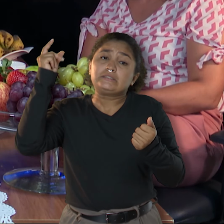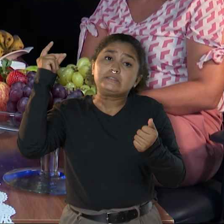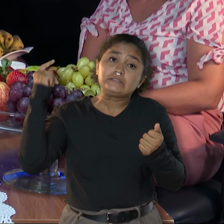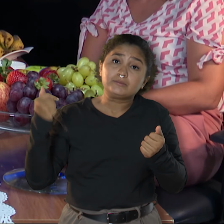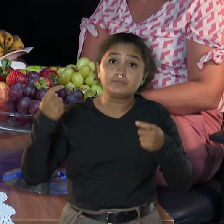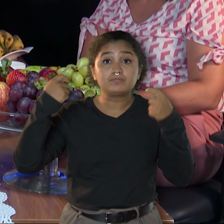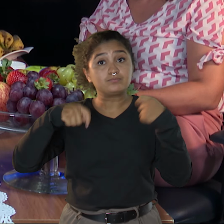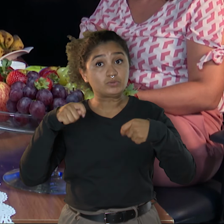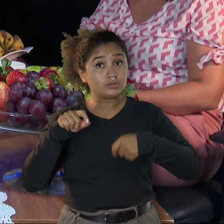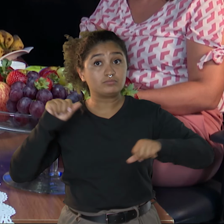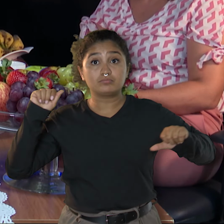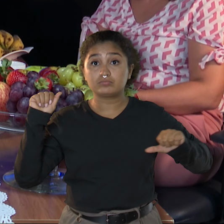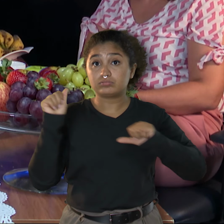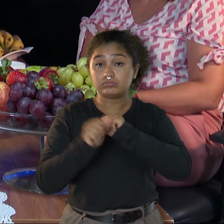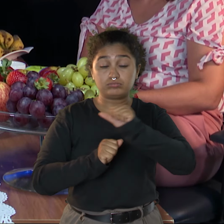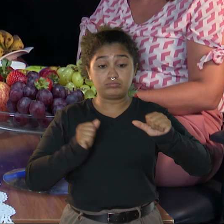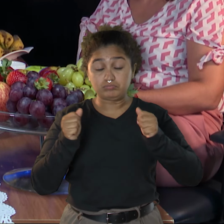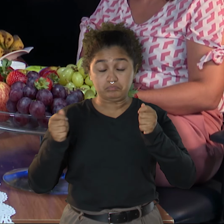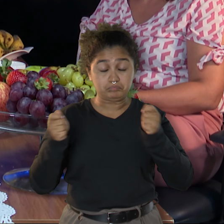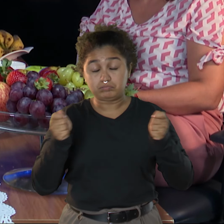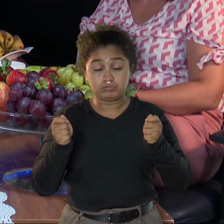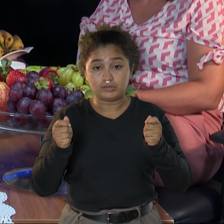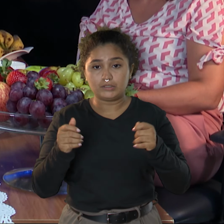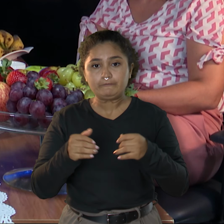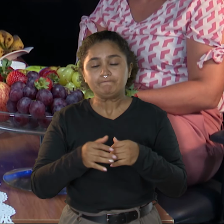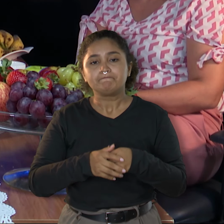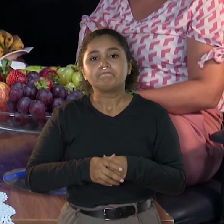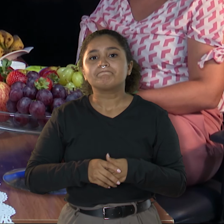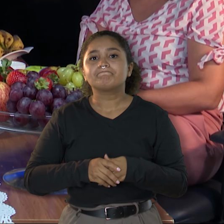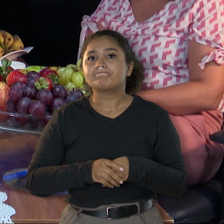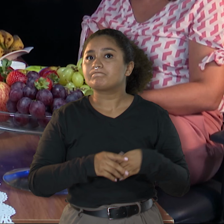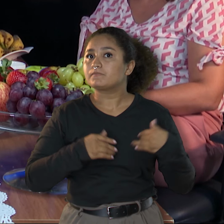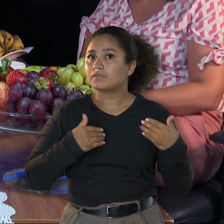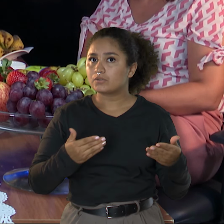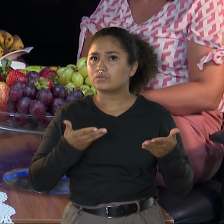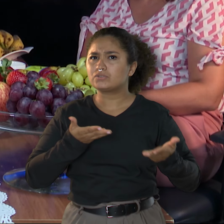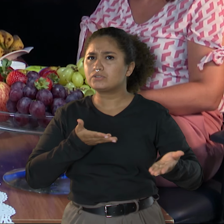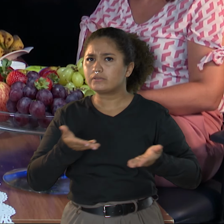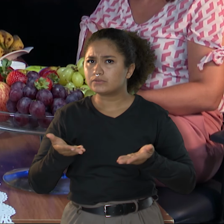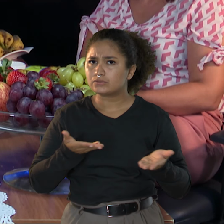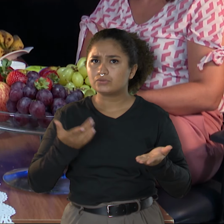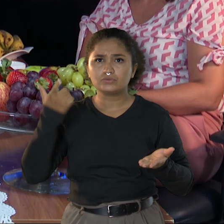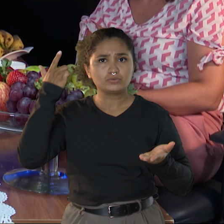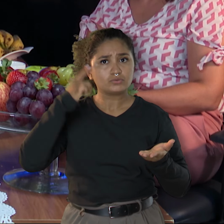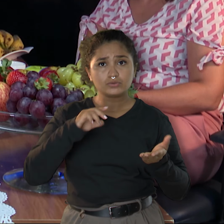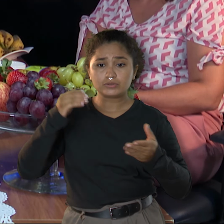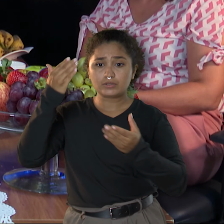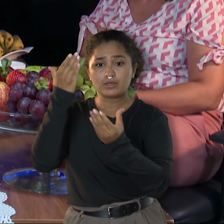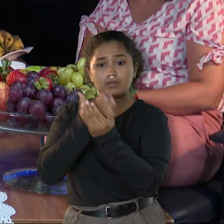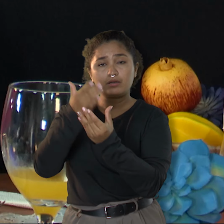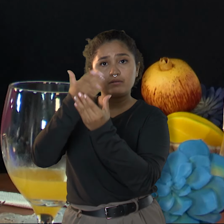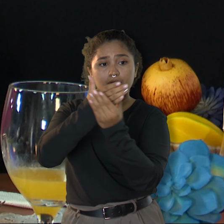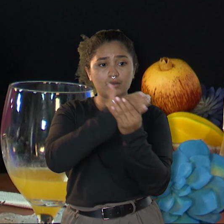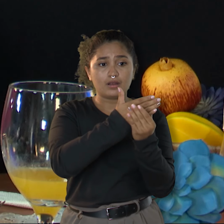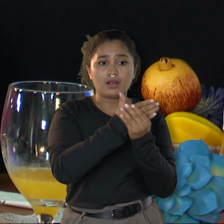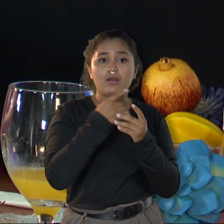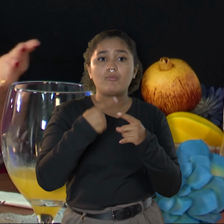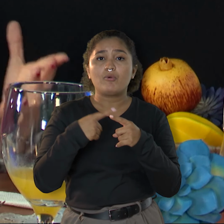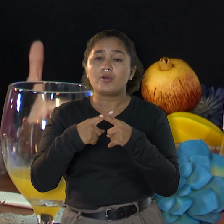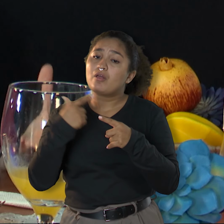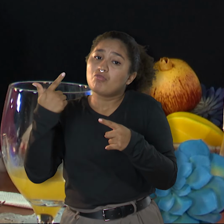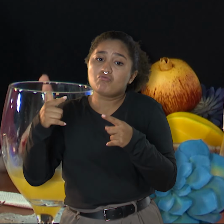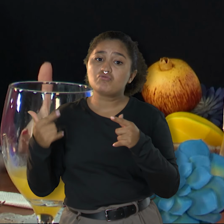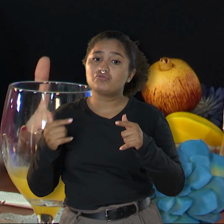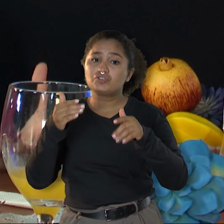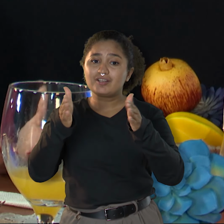situação que precisava de uma remexida bem profunda. E aí os servidores não conseguiam arquivar porque não tinha as caixas. Olha que bacana. O